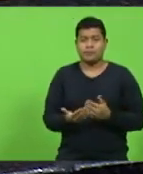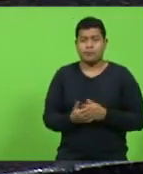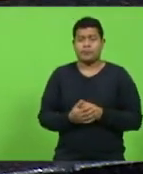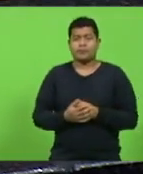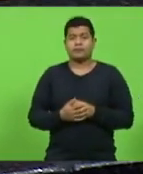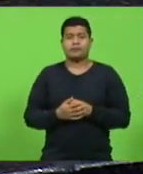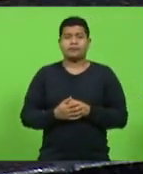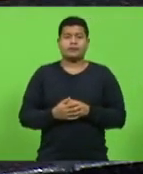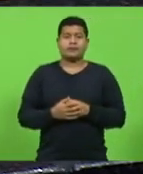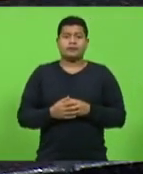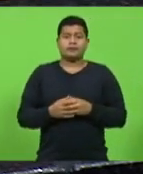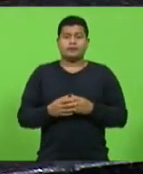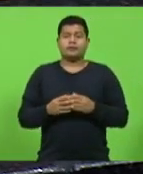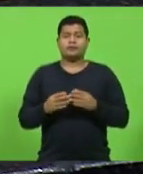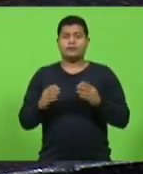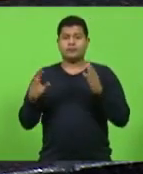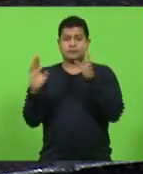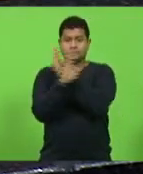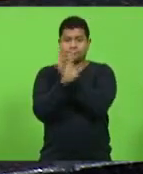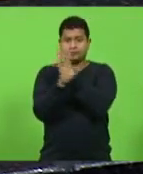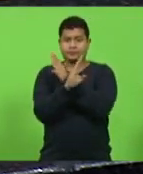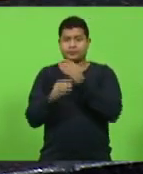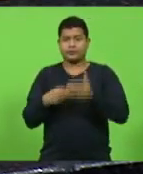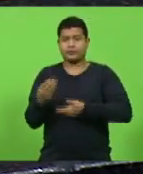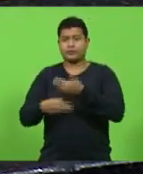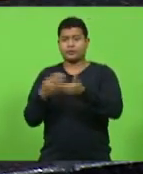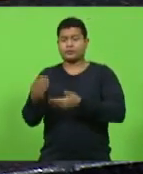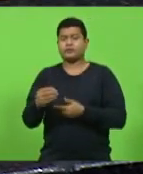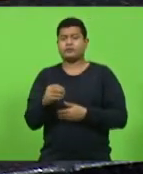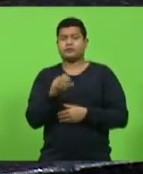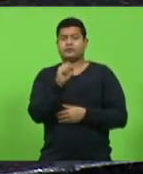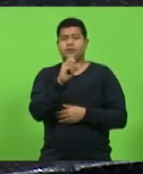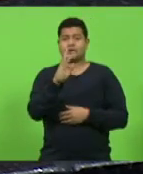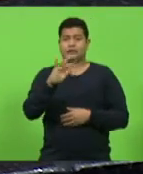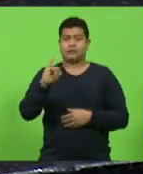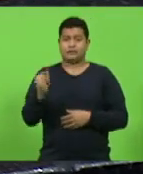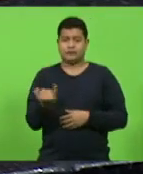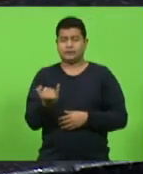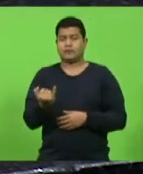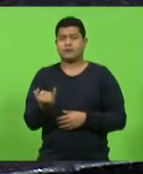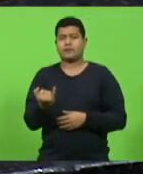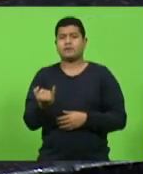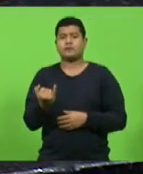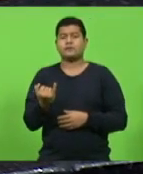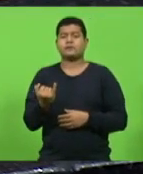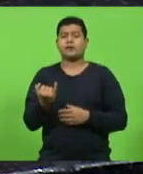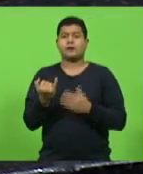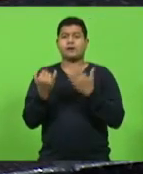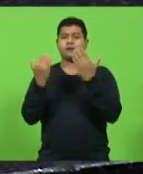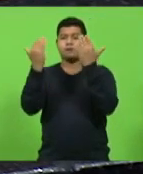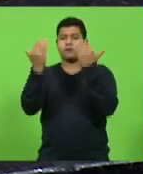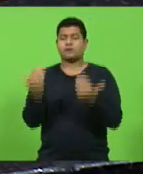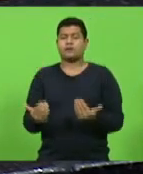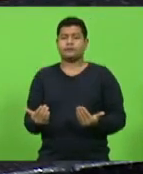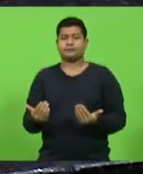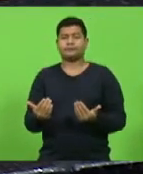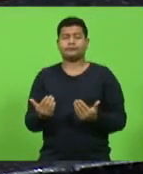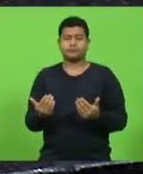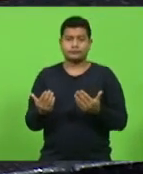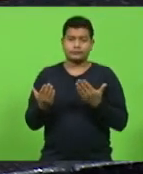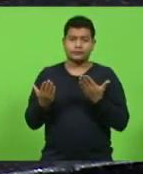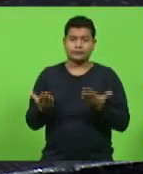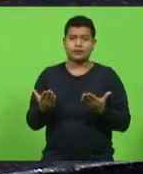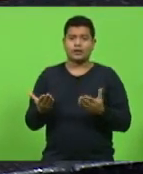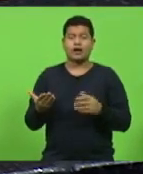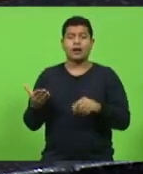o inquérito que tramitava no Superior Tribunal de Justiça, com vistas à apuração da participação do governador